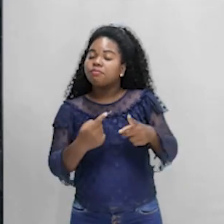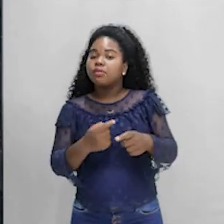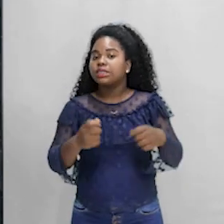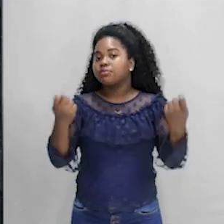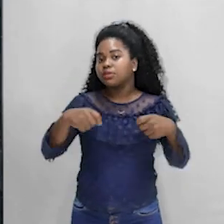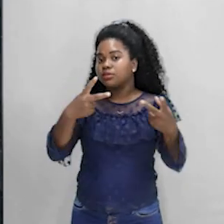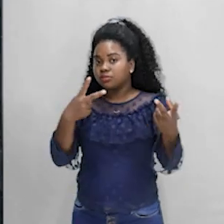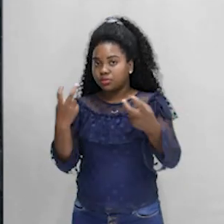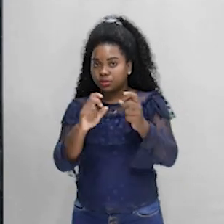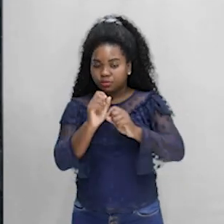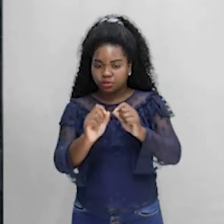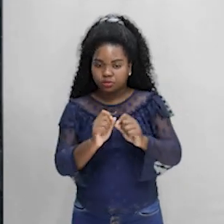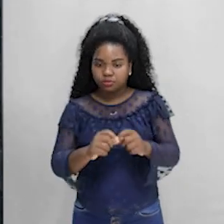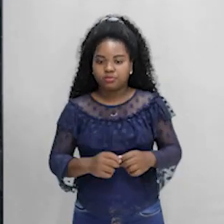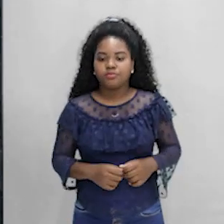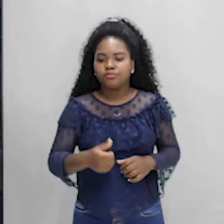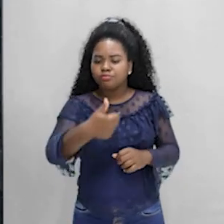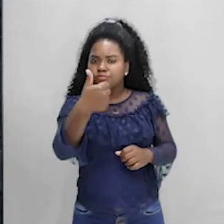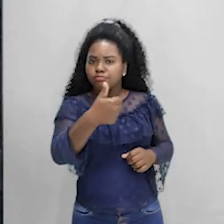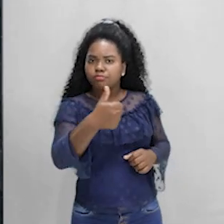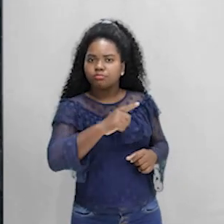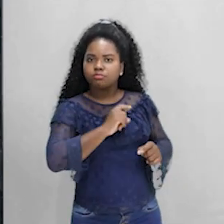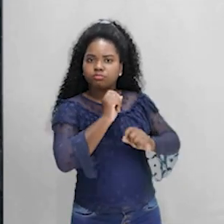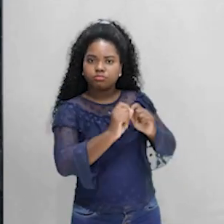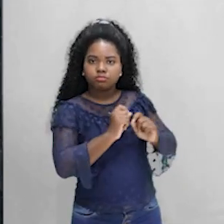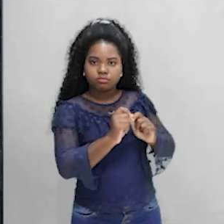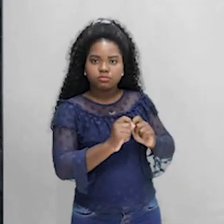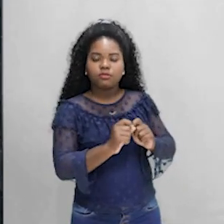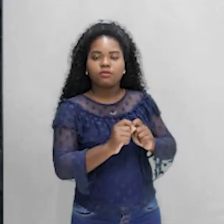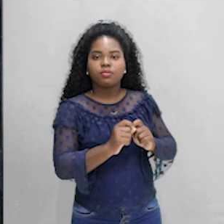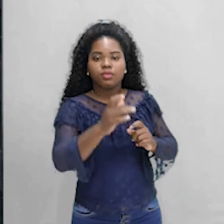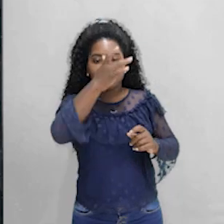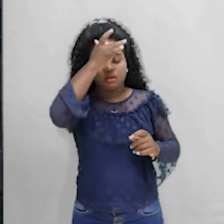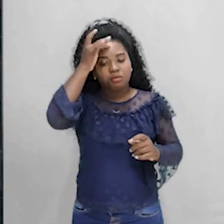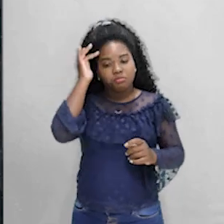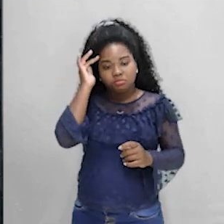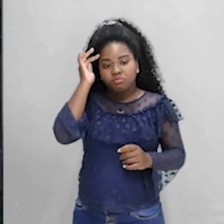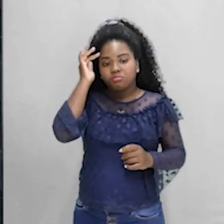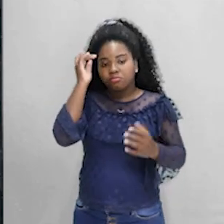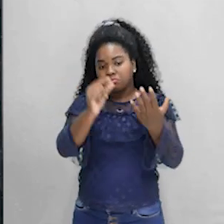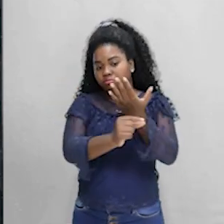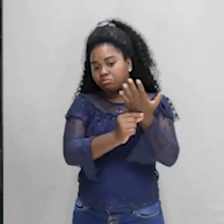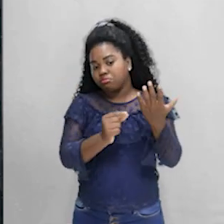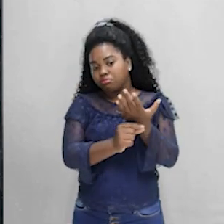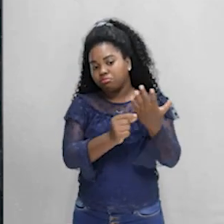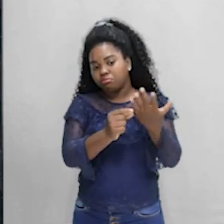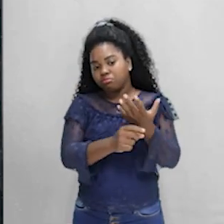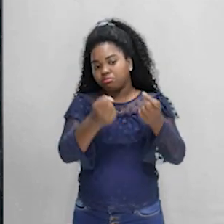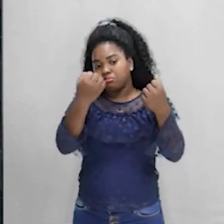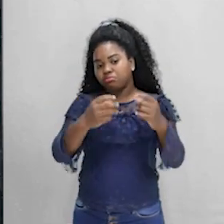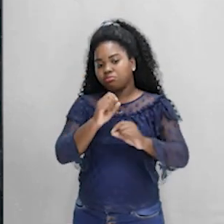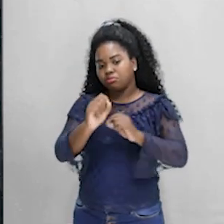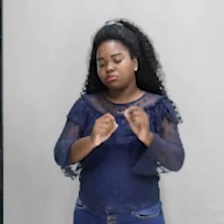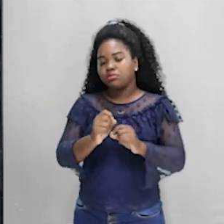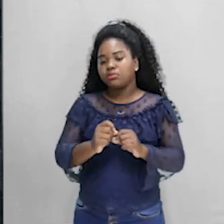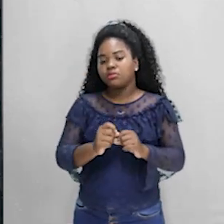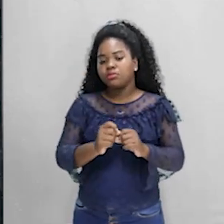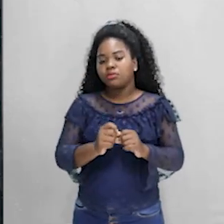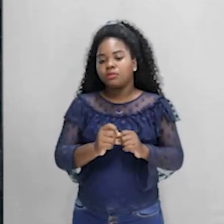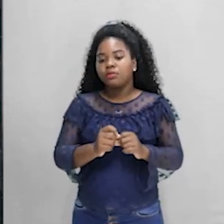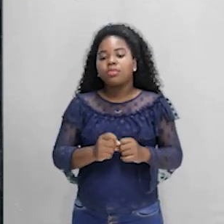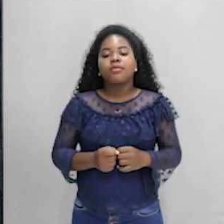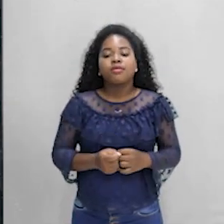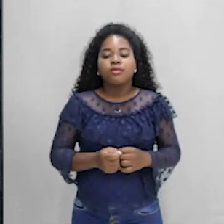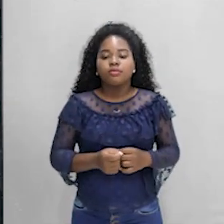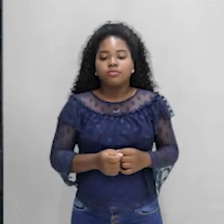observar bem. Na primeira, o autor diz, né, a questão nos sugere que quanto mais